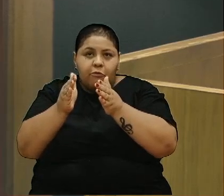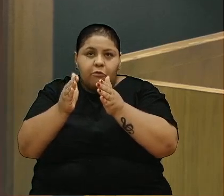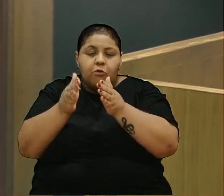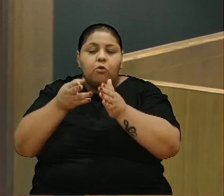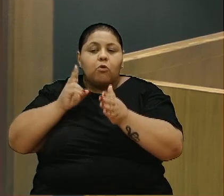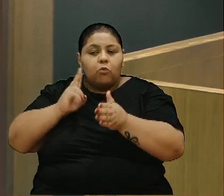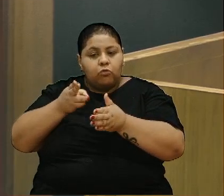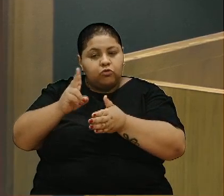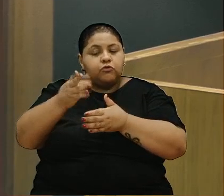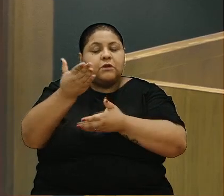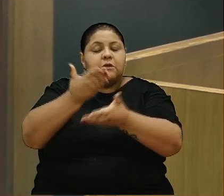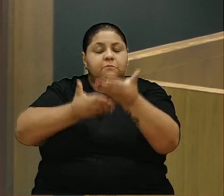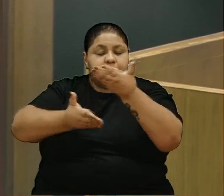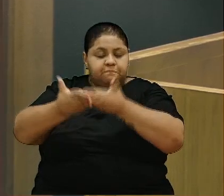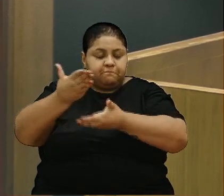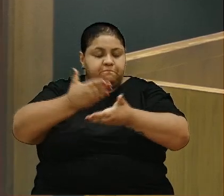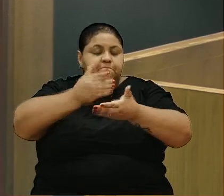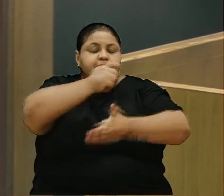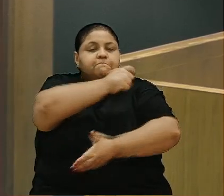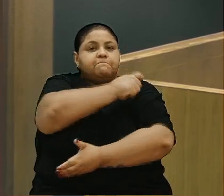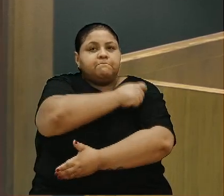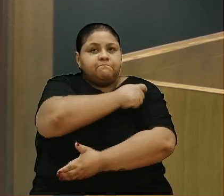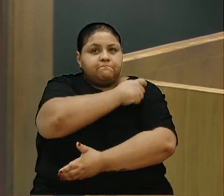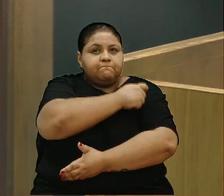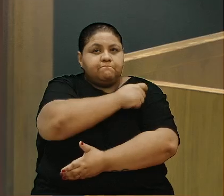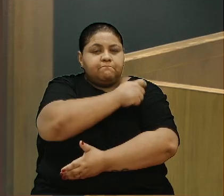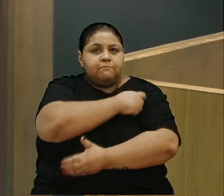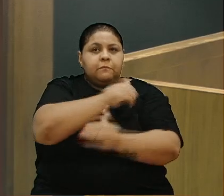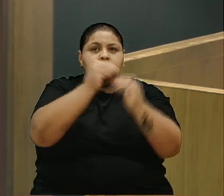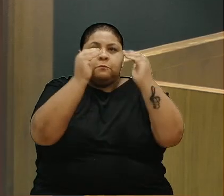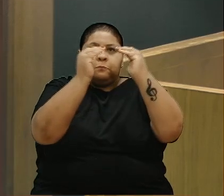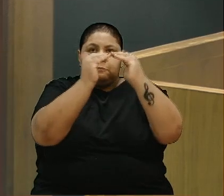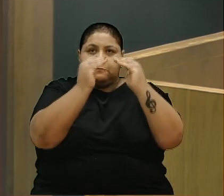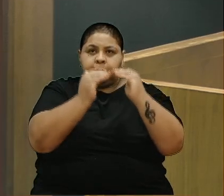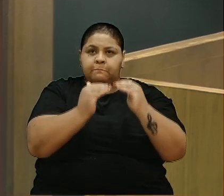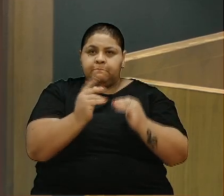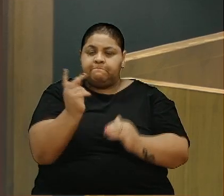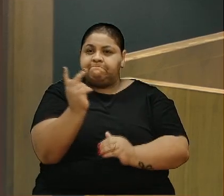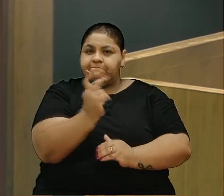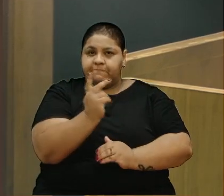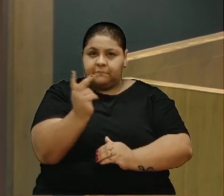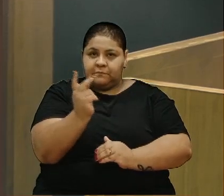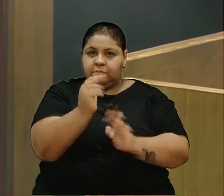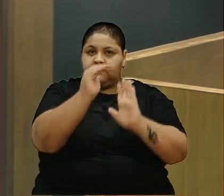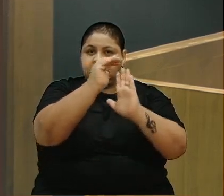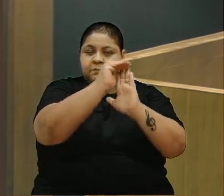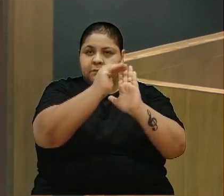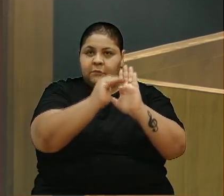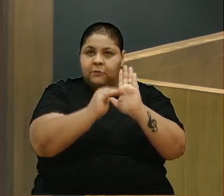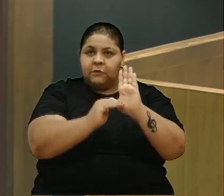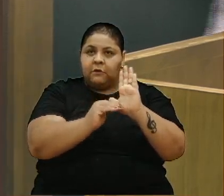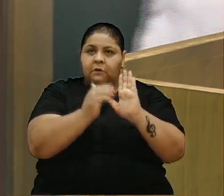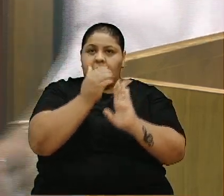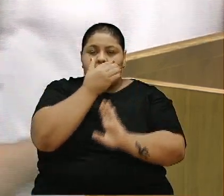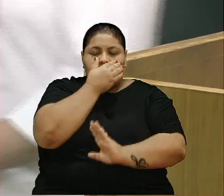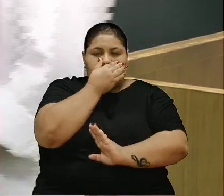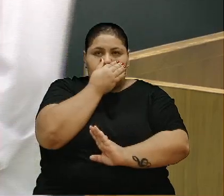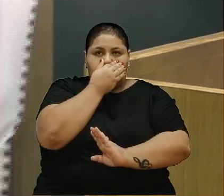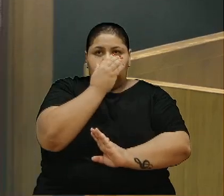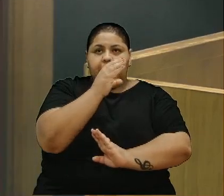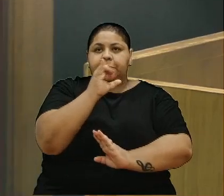nenhum aluno que se enquadram no SINED e no CIMAP. O SINED vai